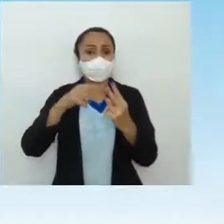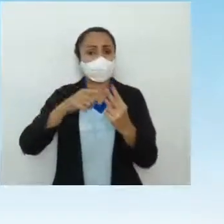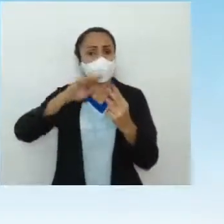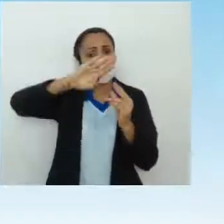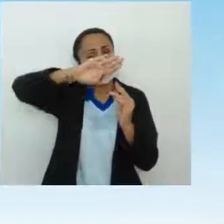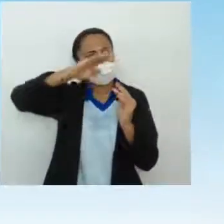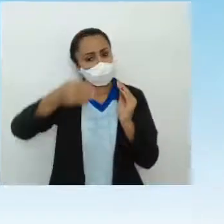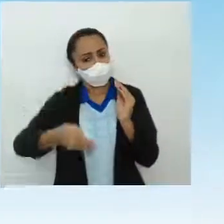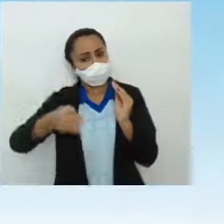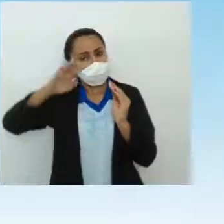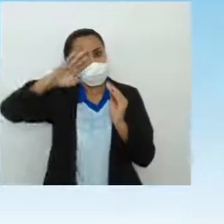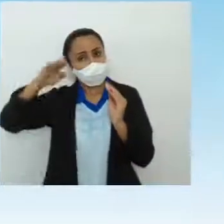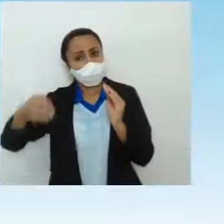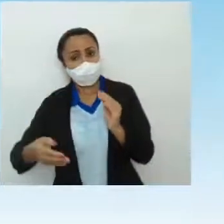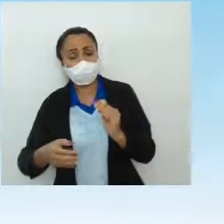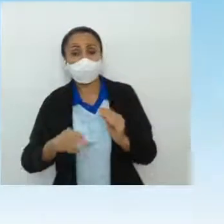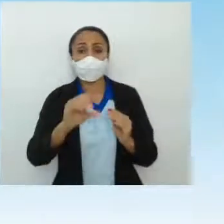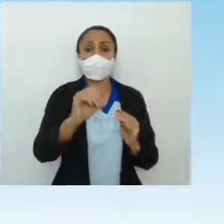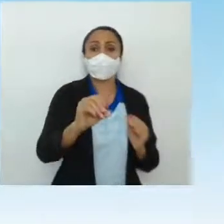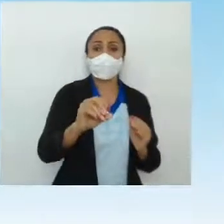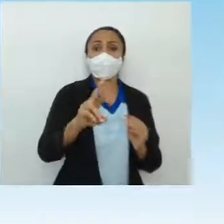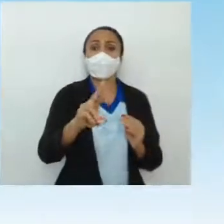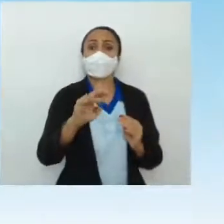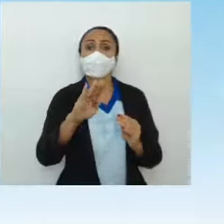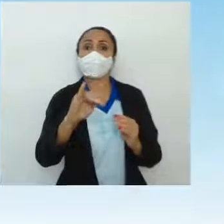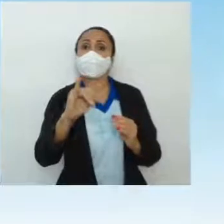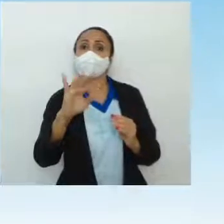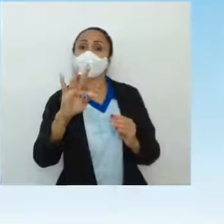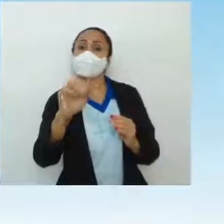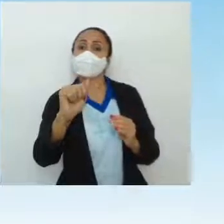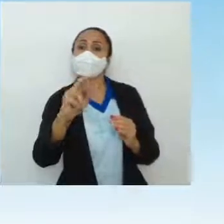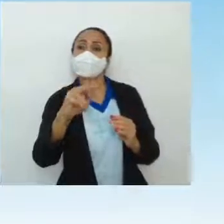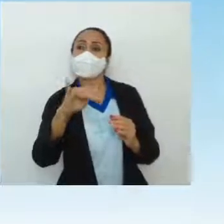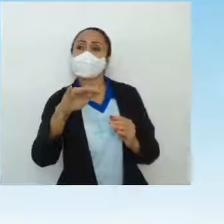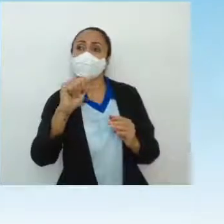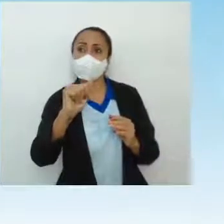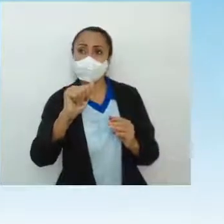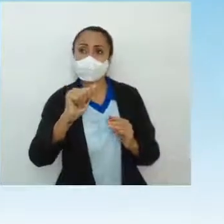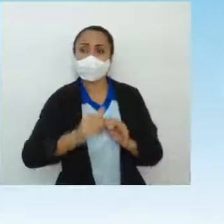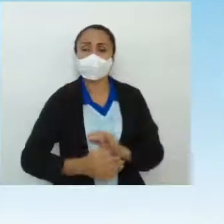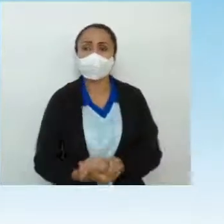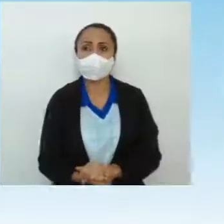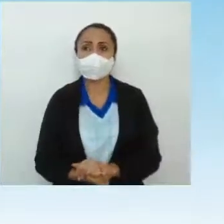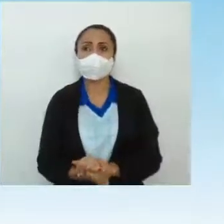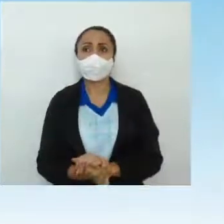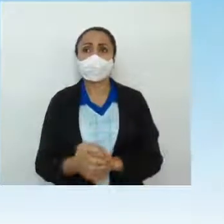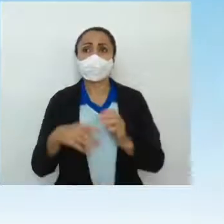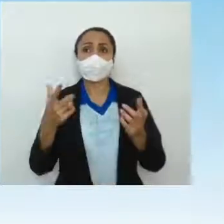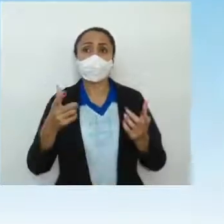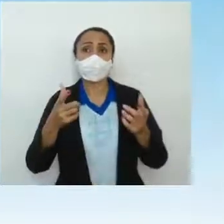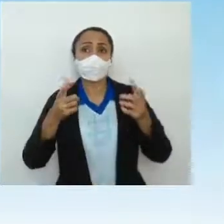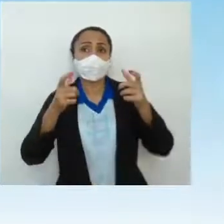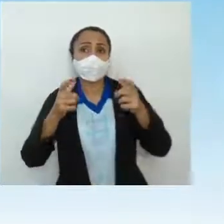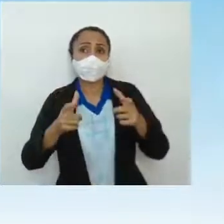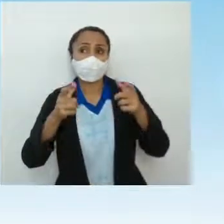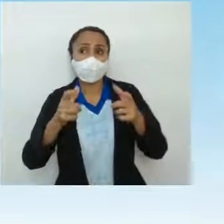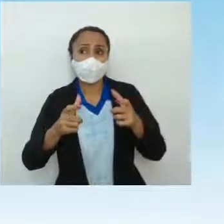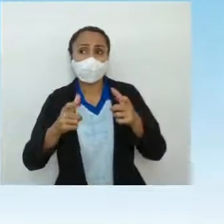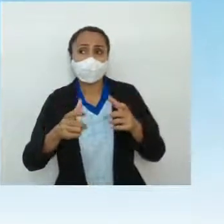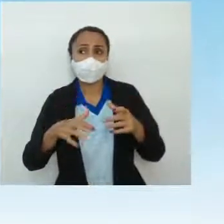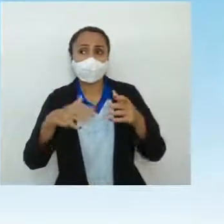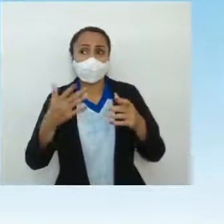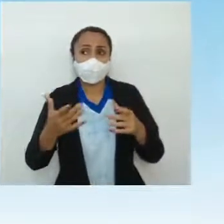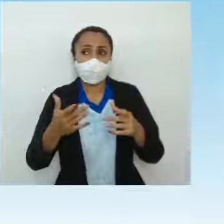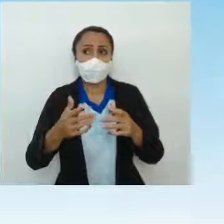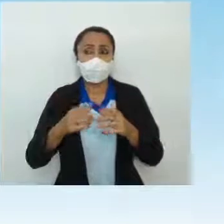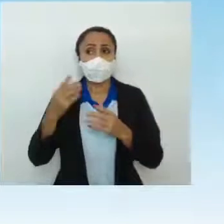são orbitárias, que são largas e também profundas, situadas ali, entre a face e